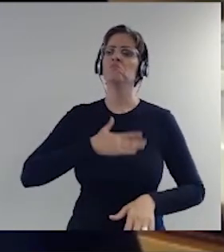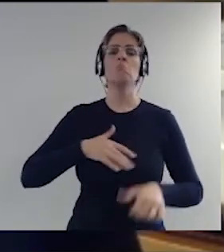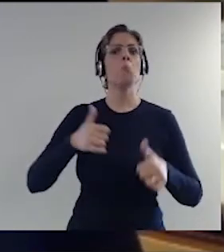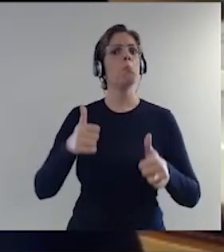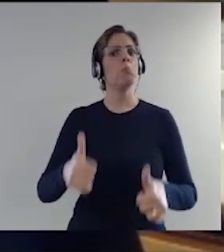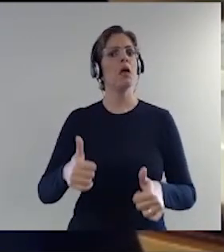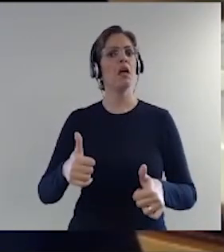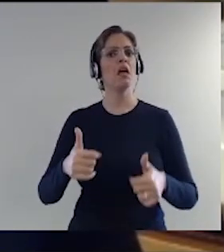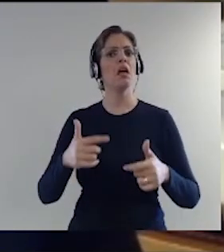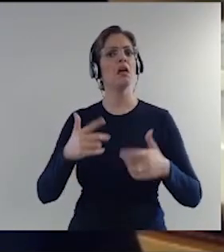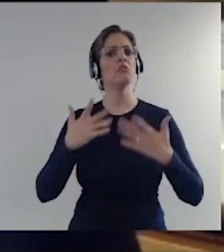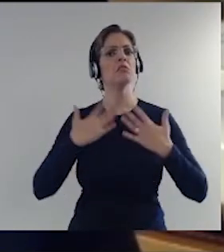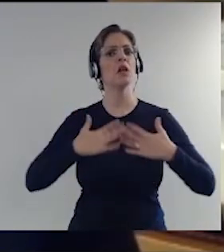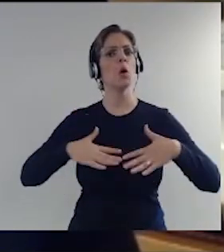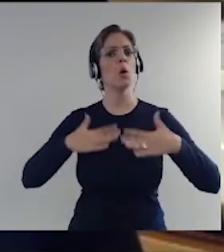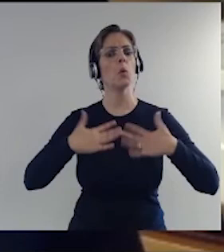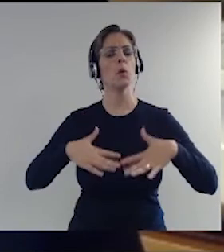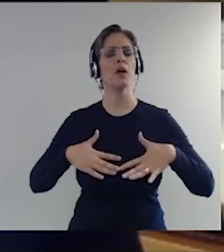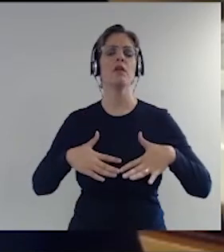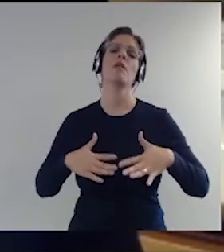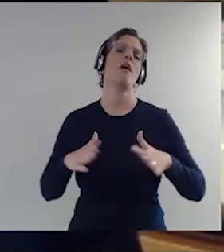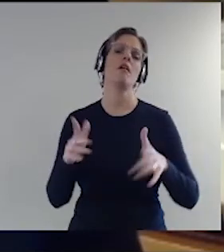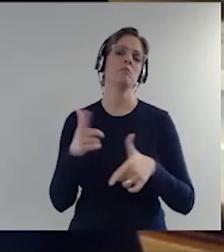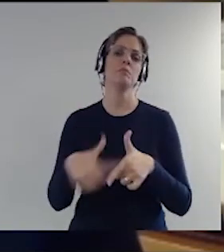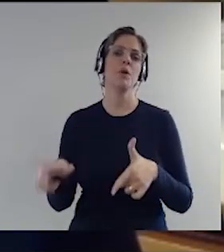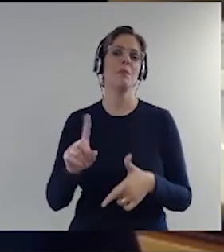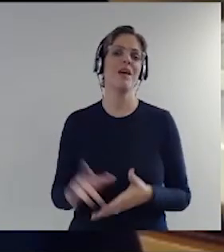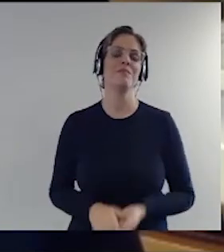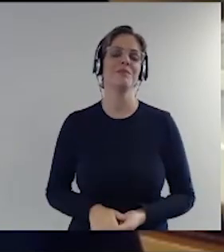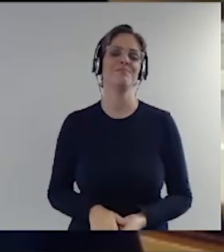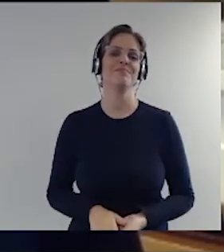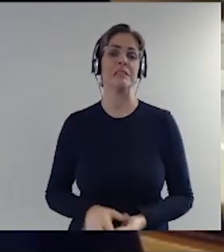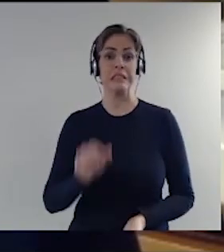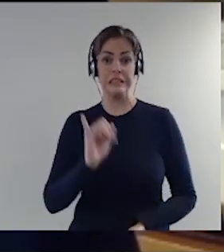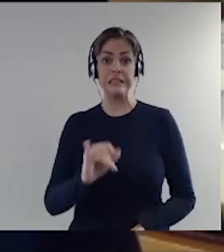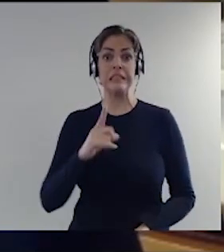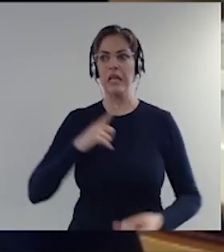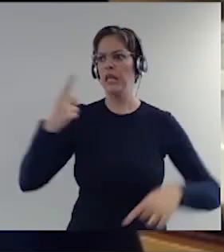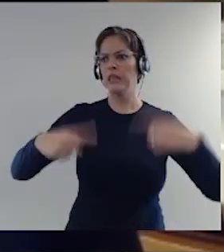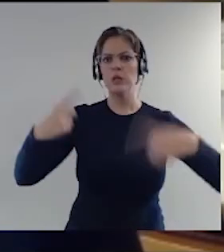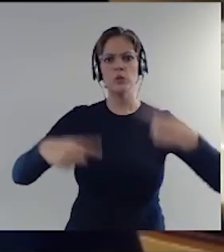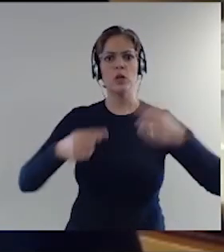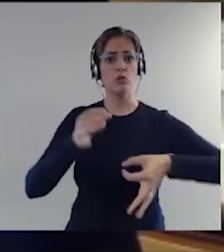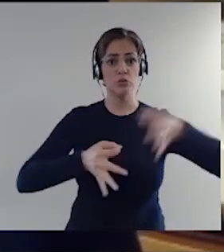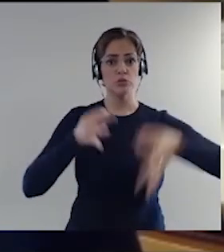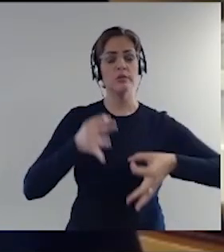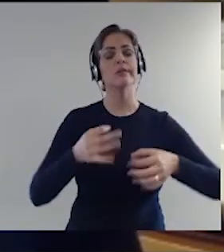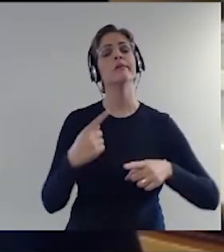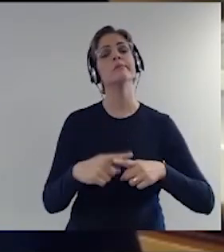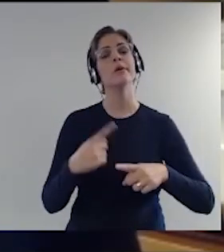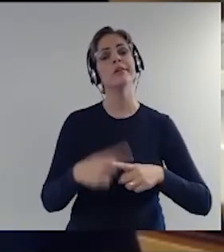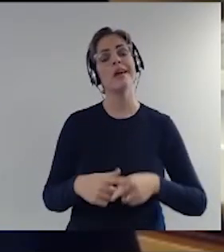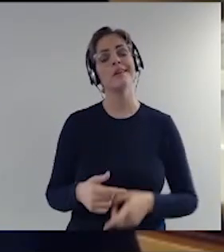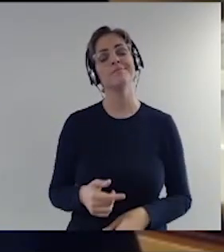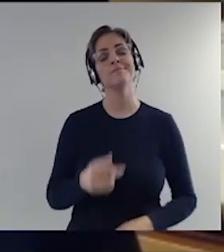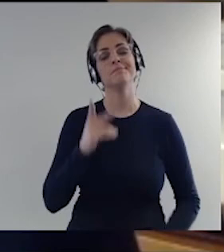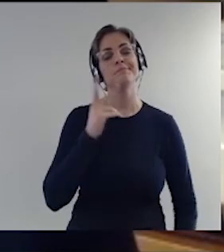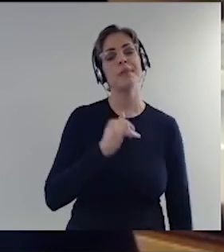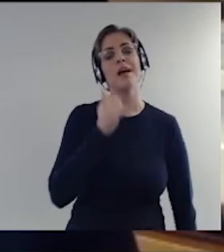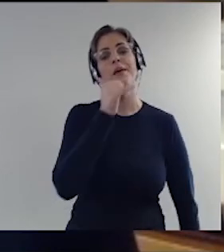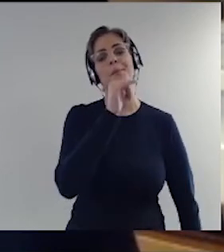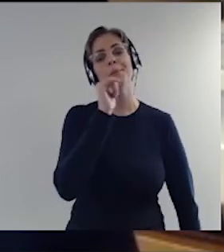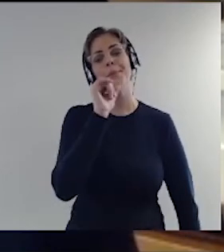Nós só temos problemas e discussões sobre guarda e alienação parental quando o casal ou os